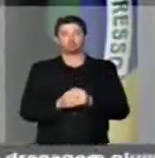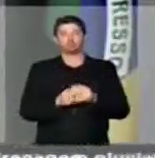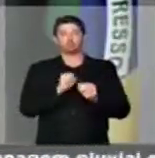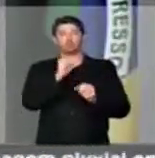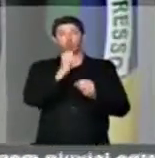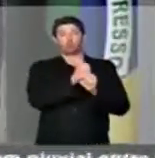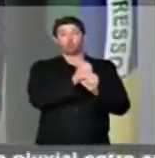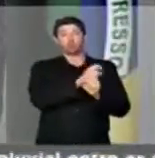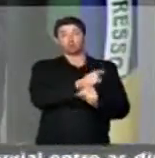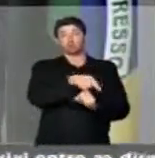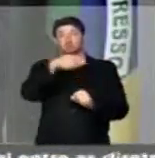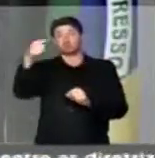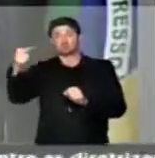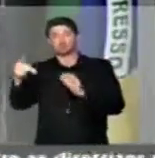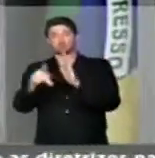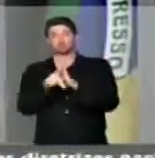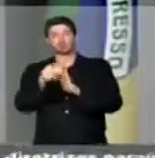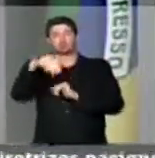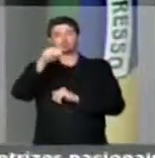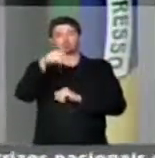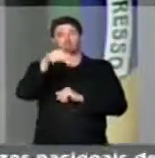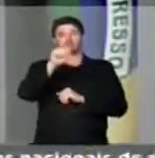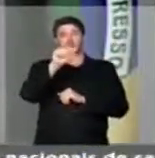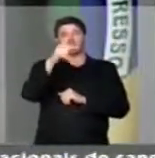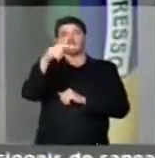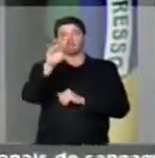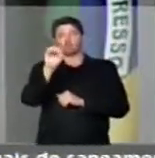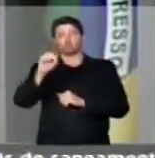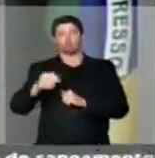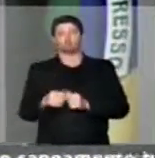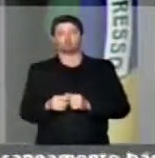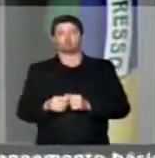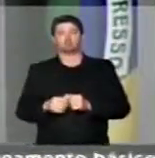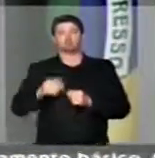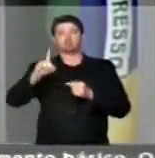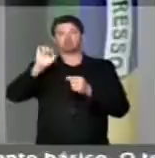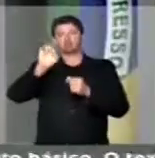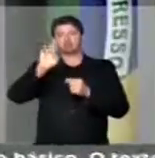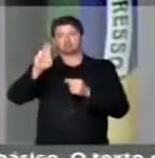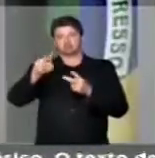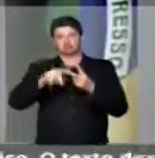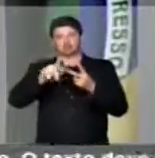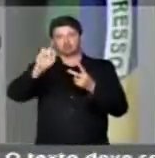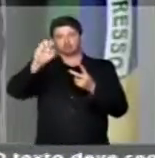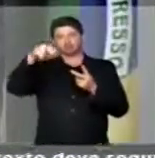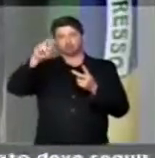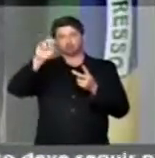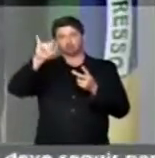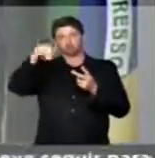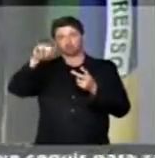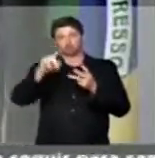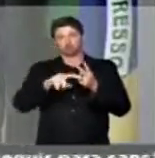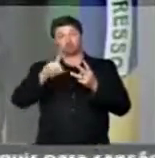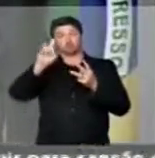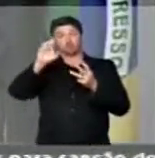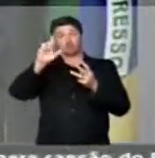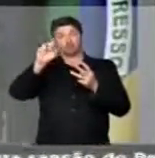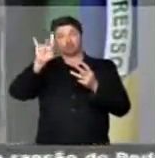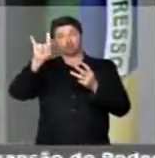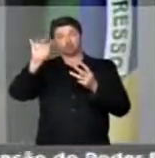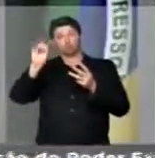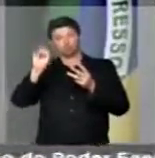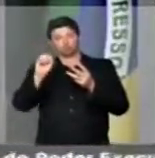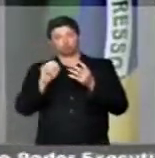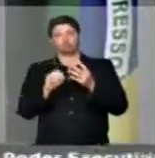anos após a explosão do escândalo do mensalão. José Disseu, Genuíno, Delúbio Soares